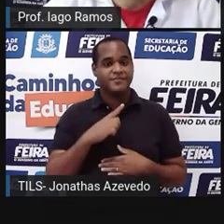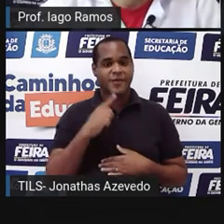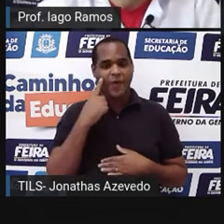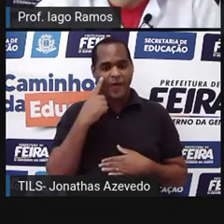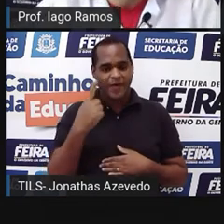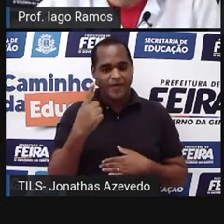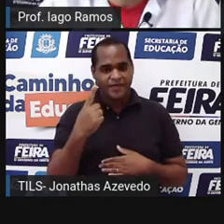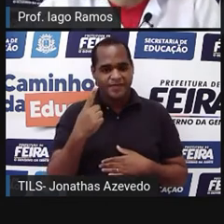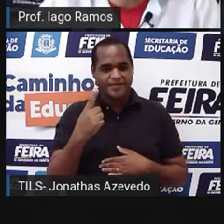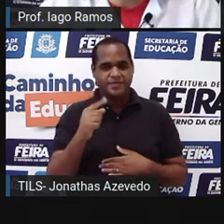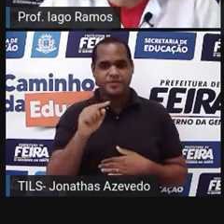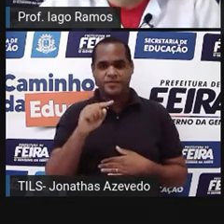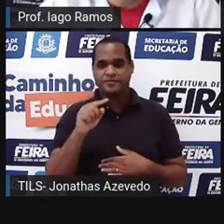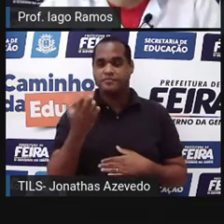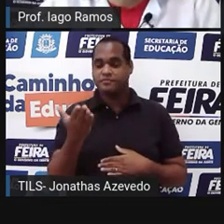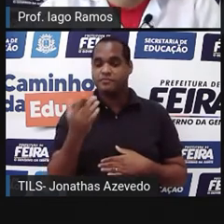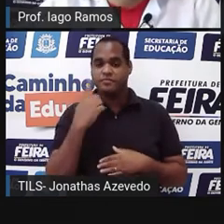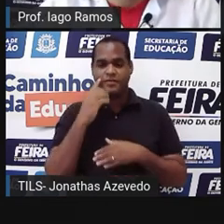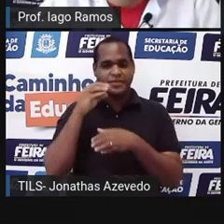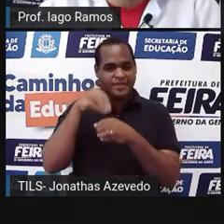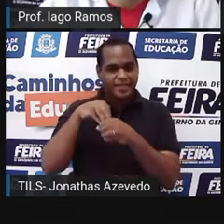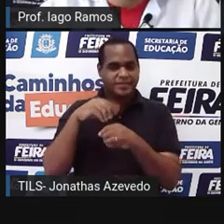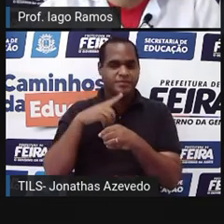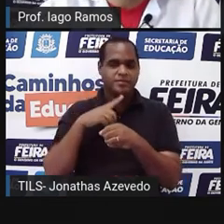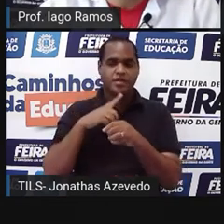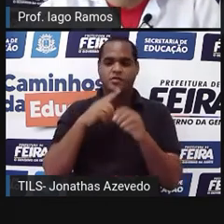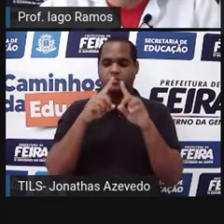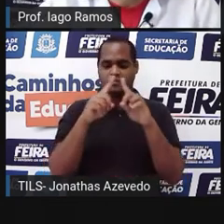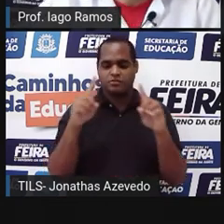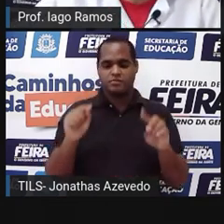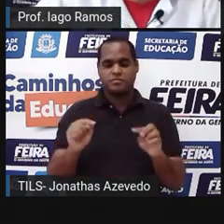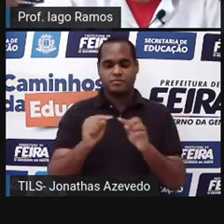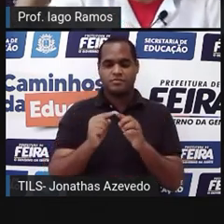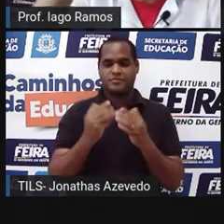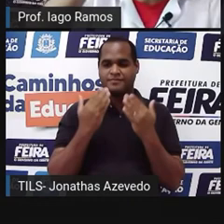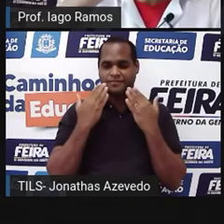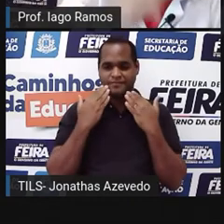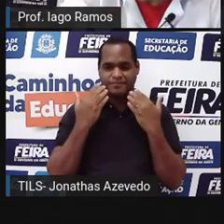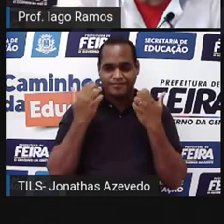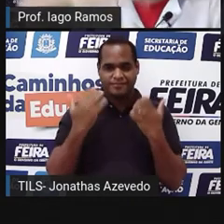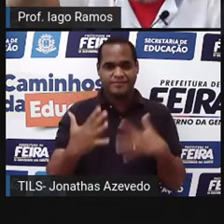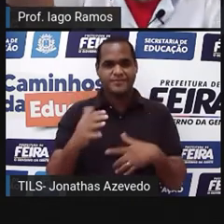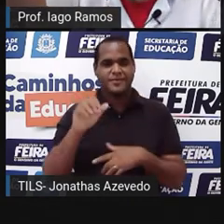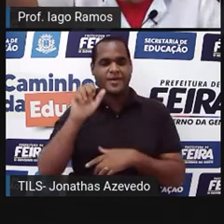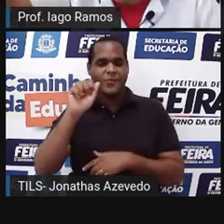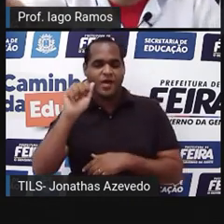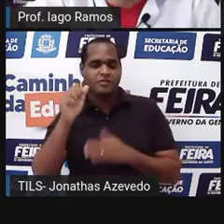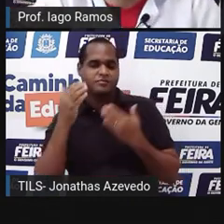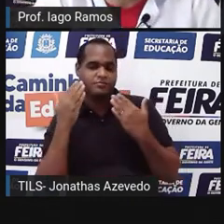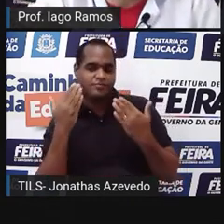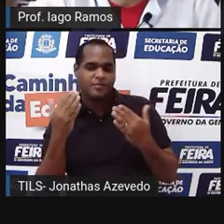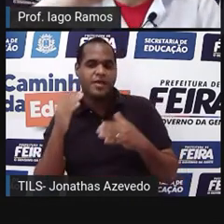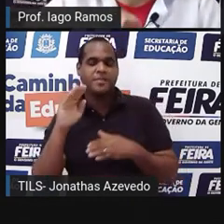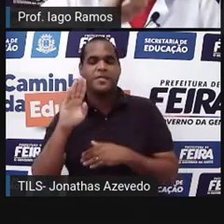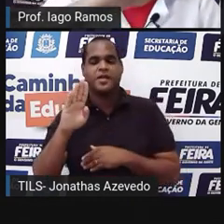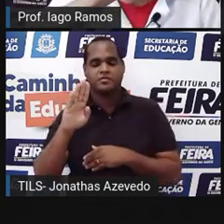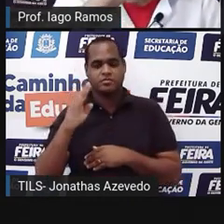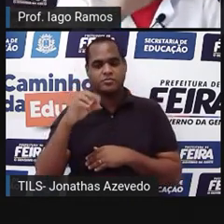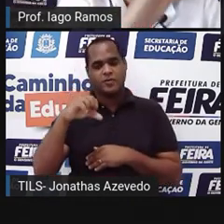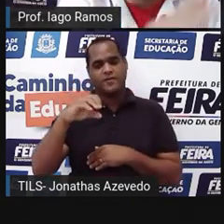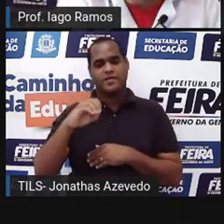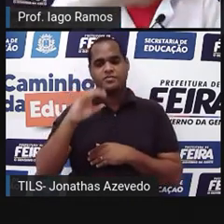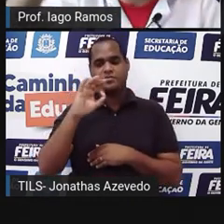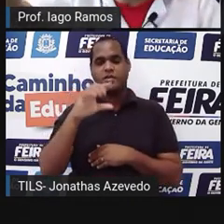né? Os ângulos internos correspondentes. O A corresponde ao D, 90